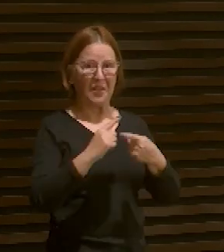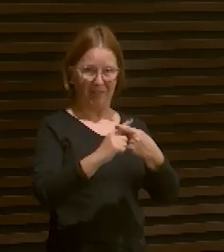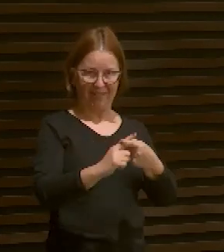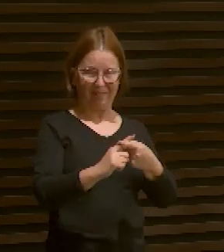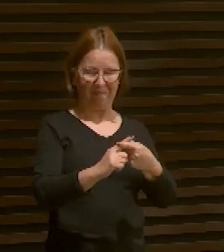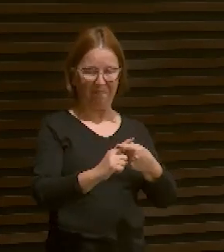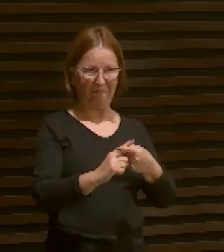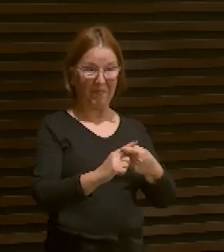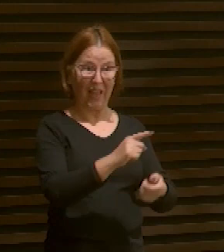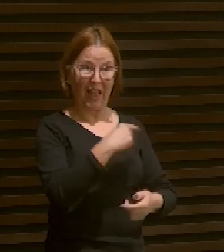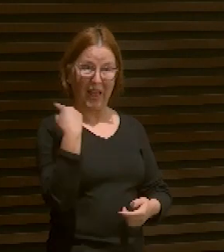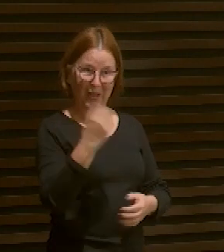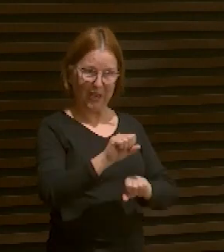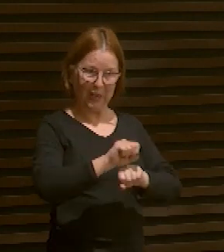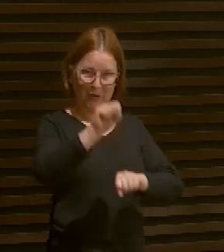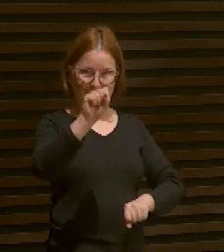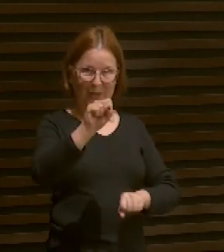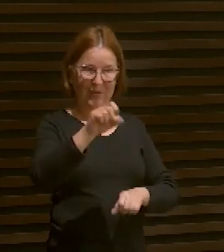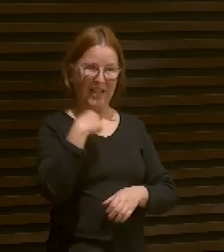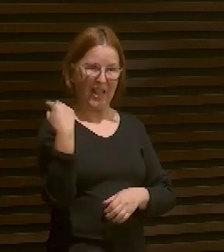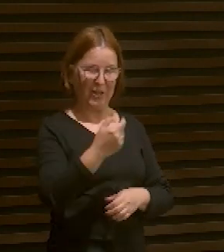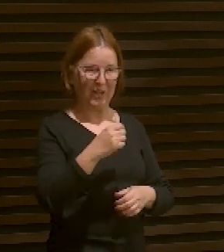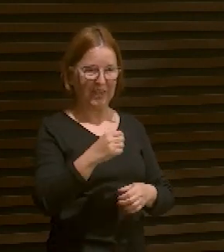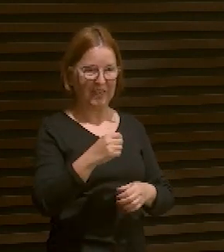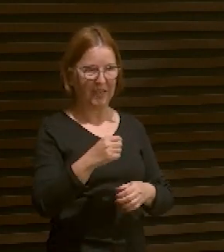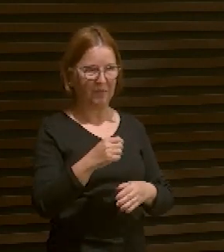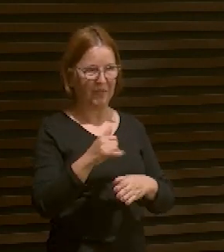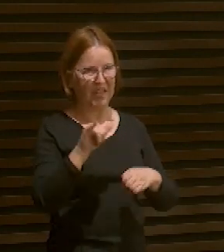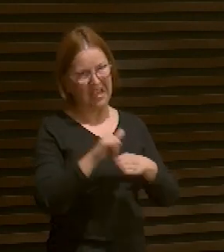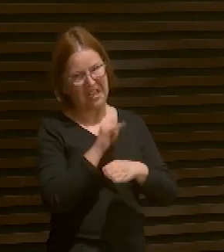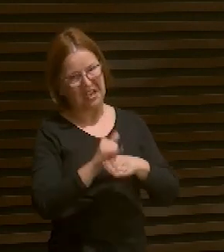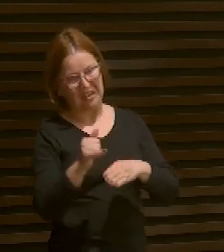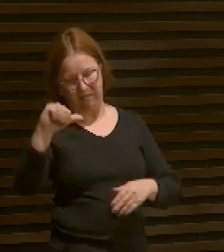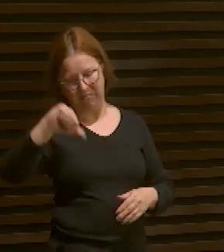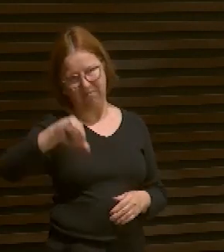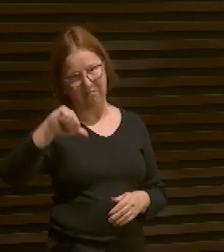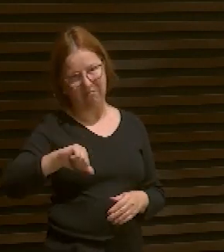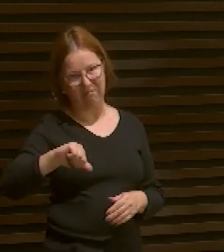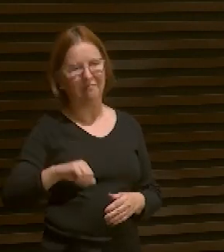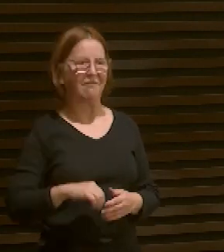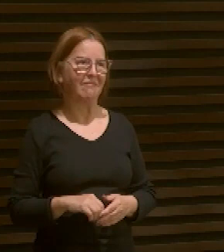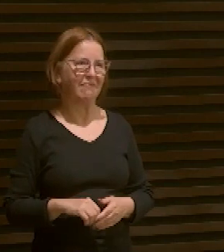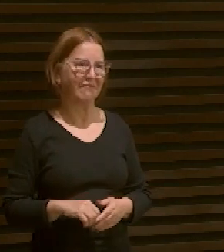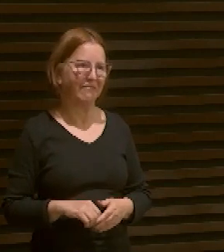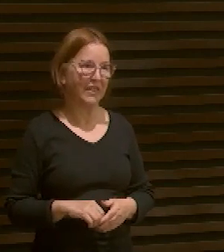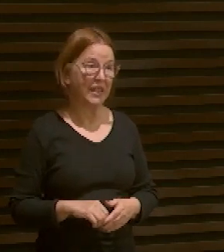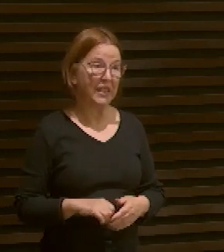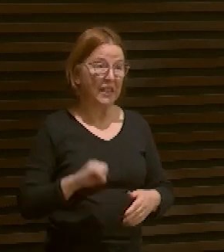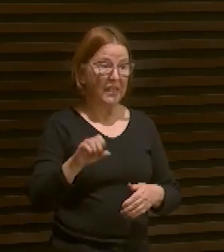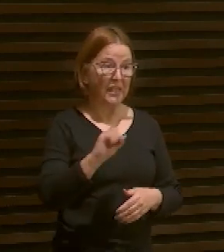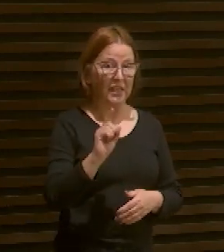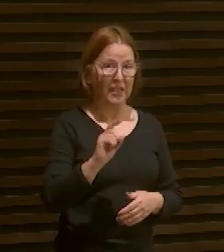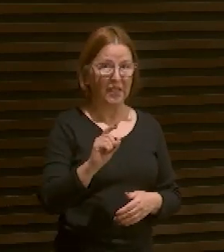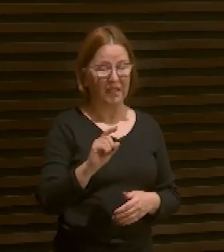a nossa solução e a nossa estratégia não dá certo. Não funciona. E aí quando não funciona, nós